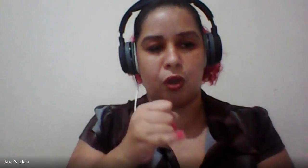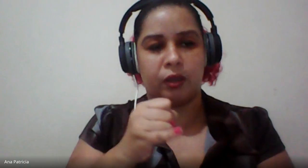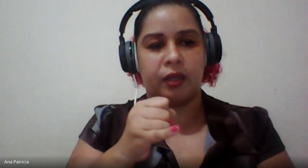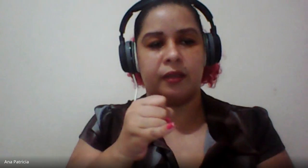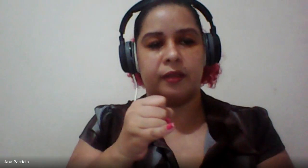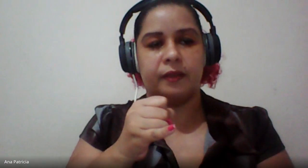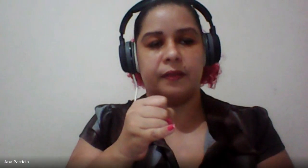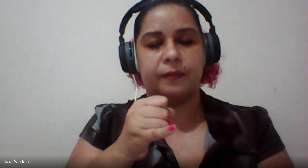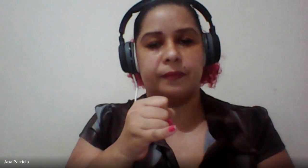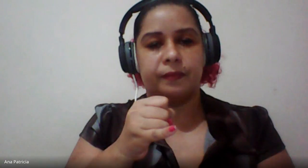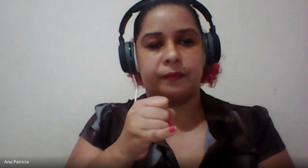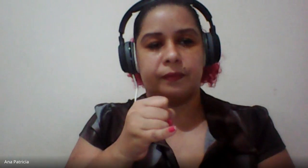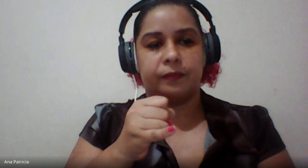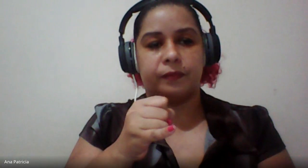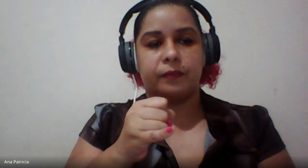J.